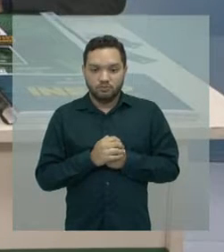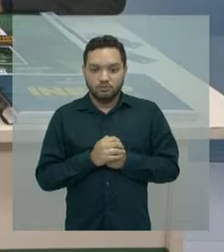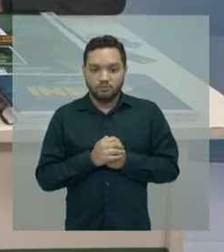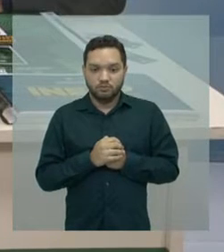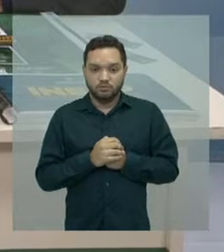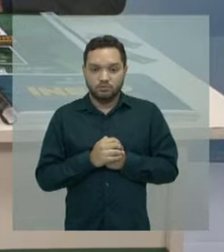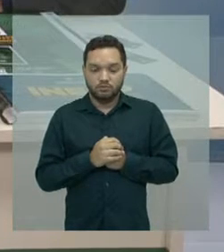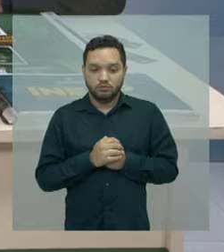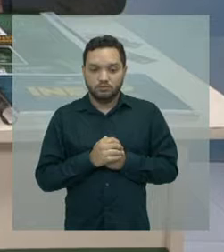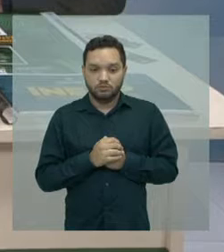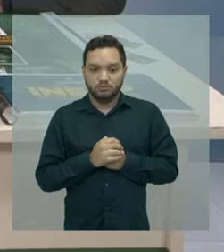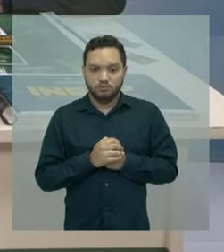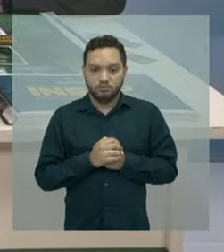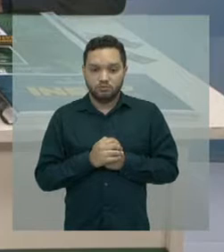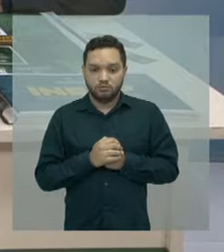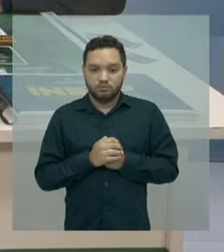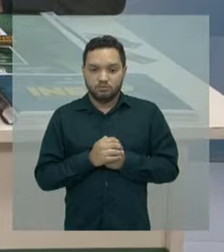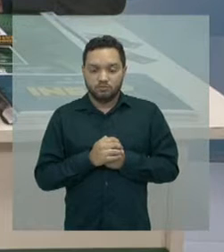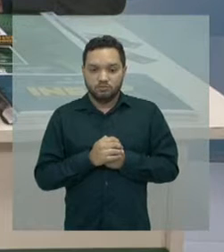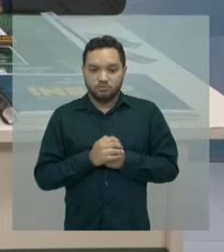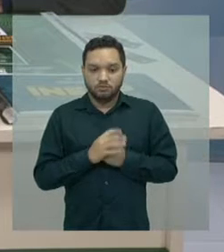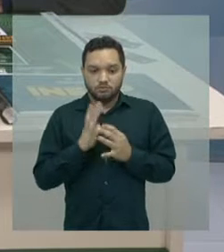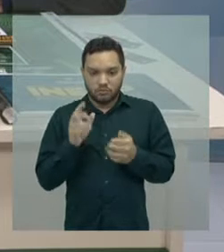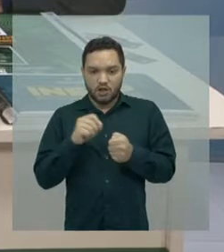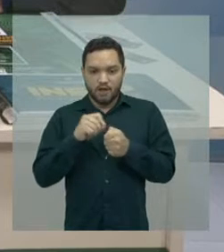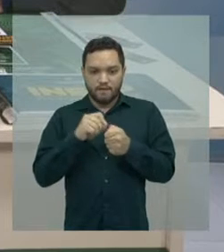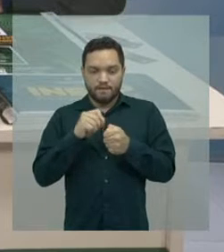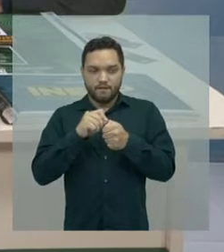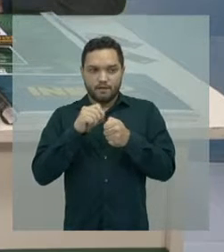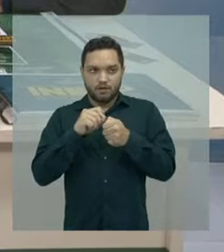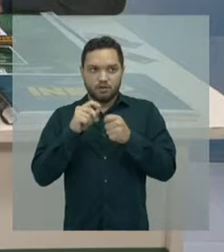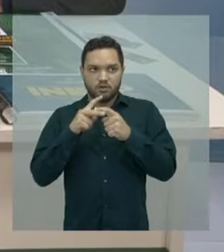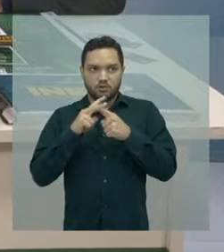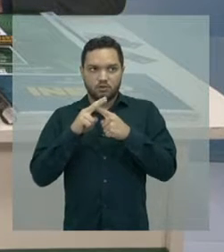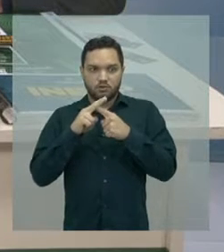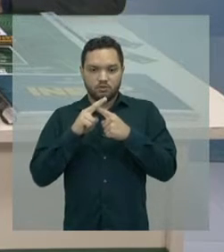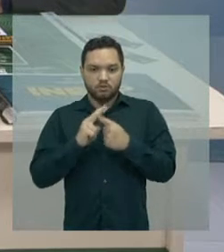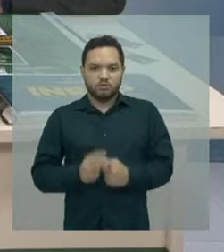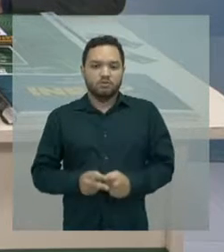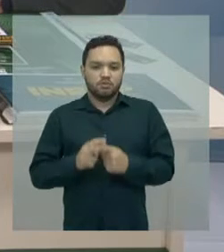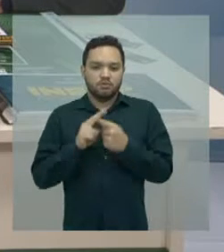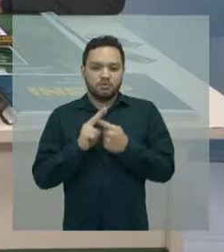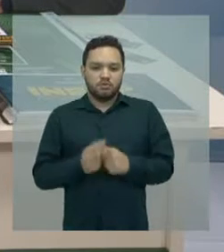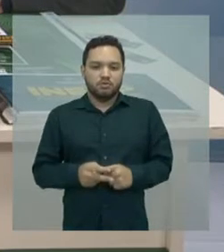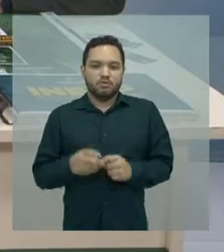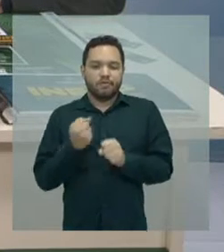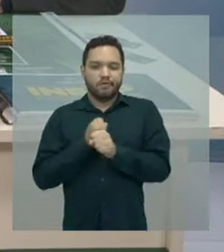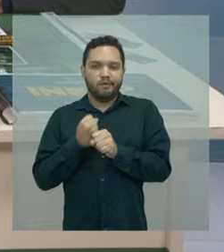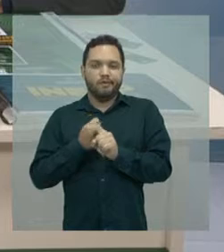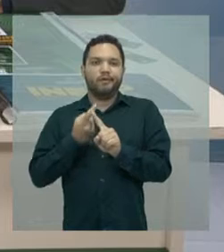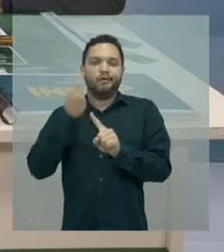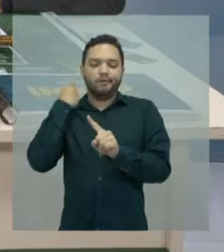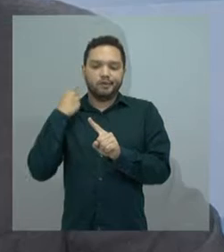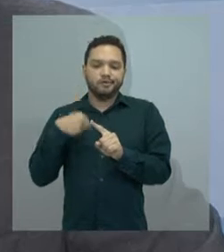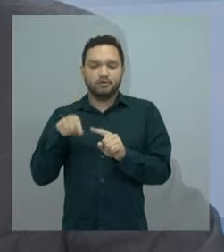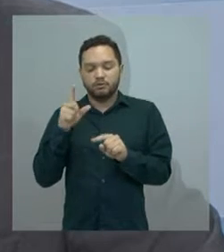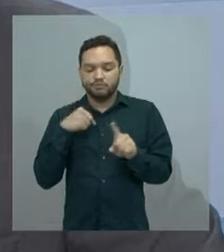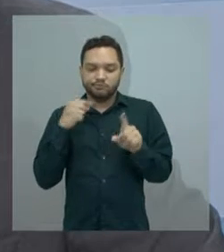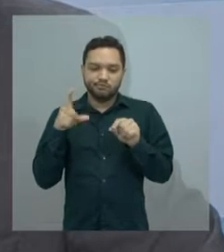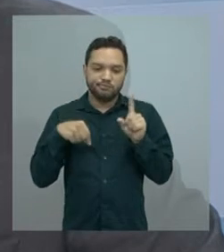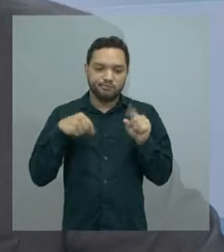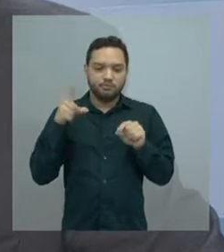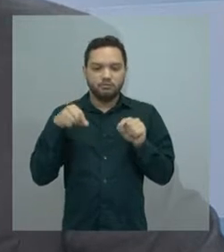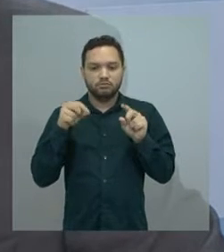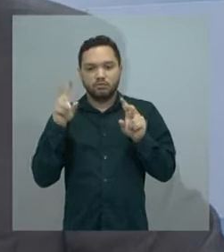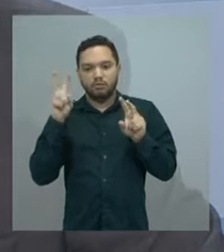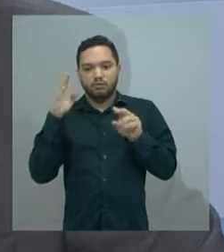Os que já foram editados há anos anteriores, você também... Nós estamos escolhendo as